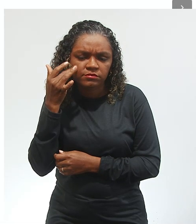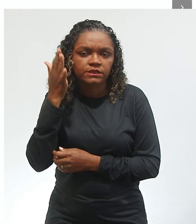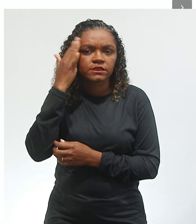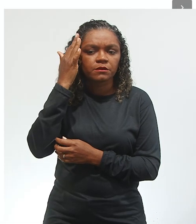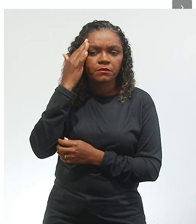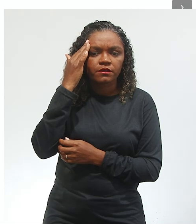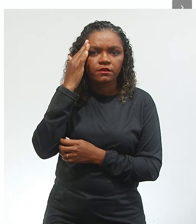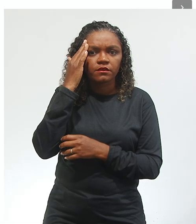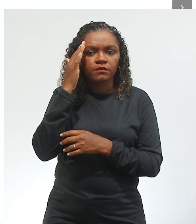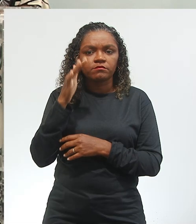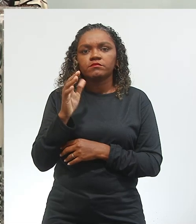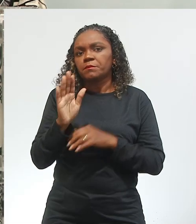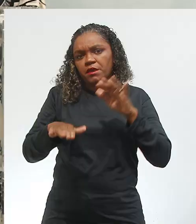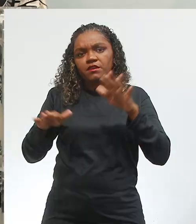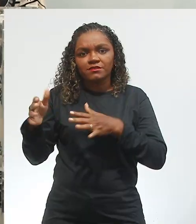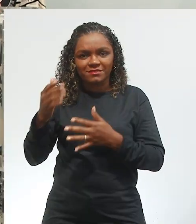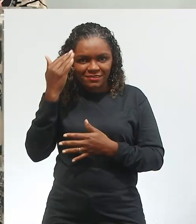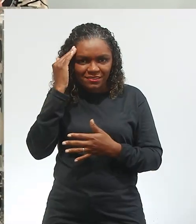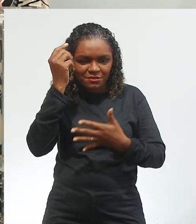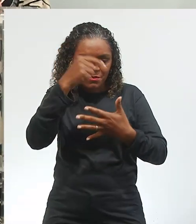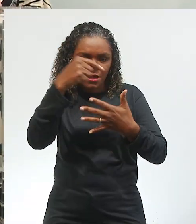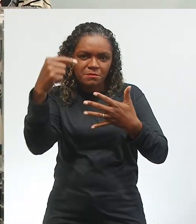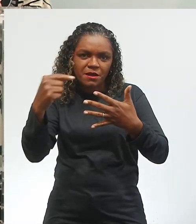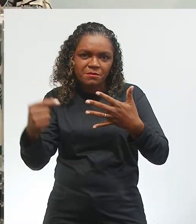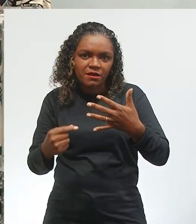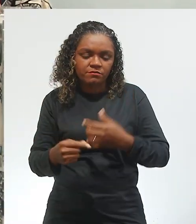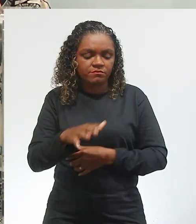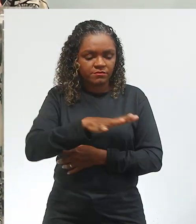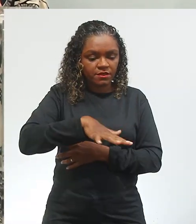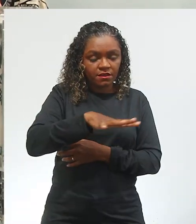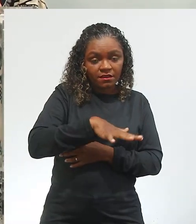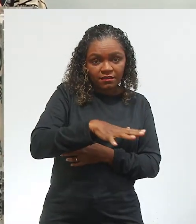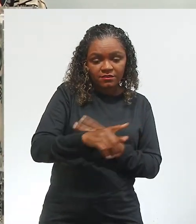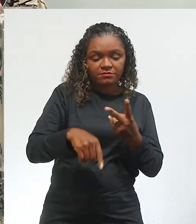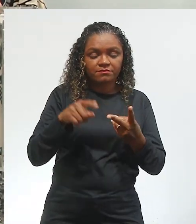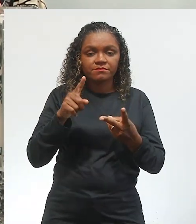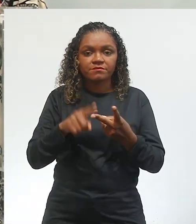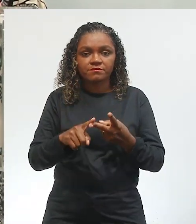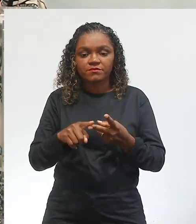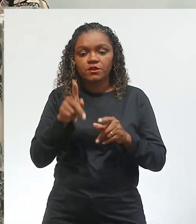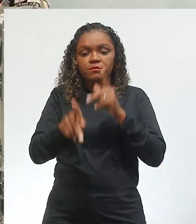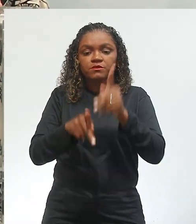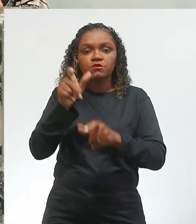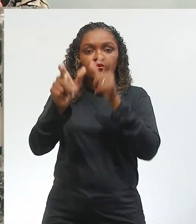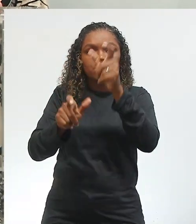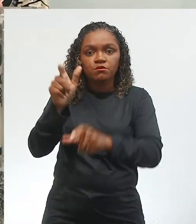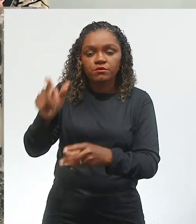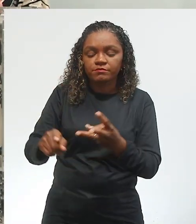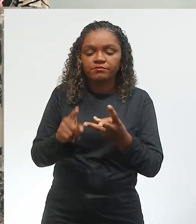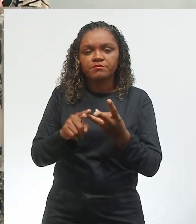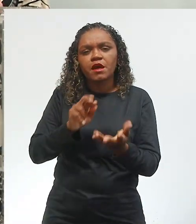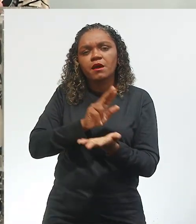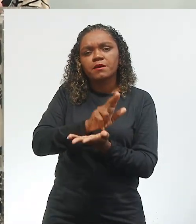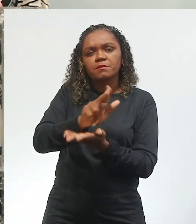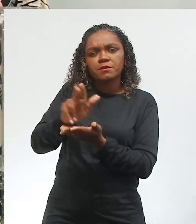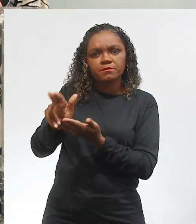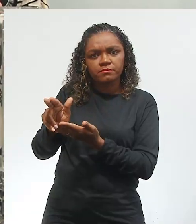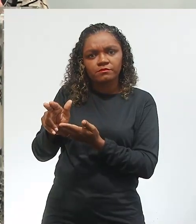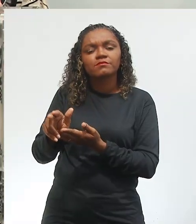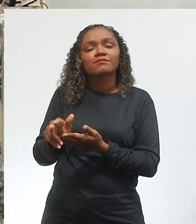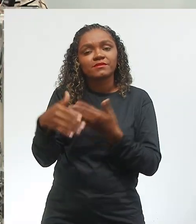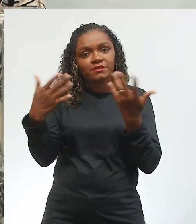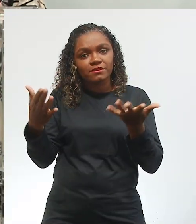juntar essas coisas, né? Então, você pode fazer para um espaço geográfico, para um público específico, né? Então, isso é o que a gente chama